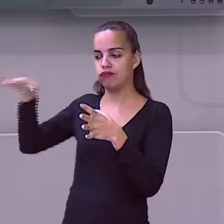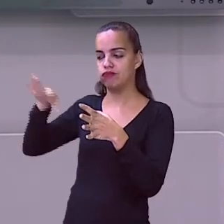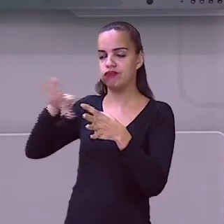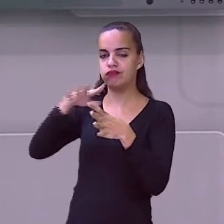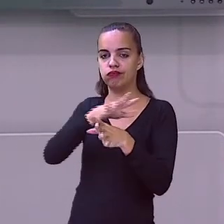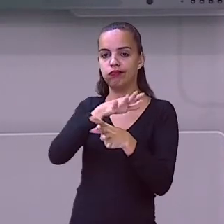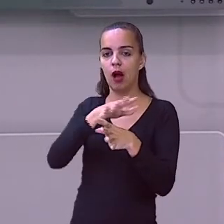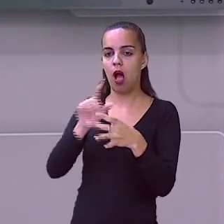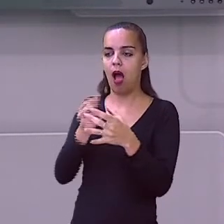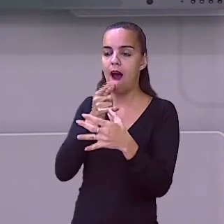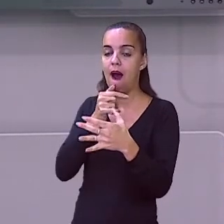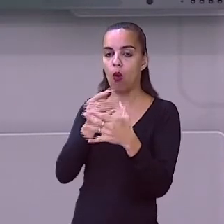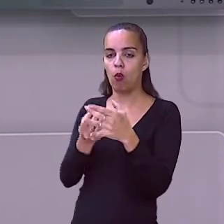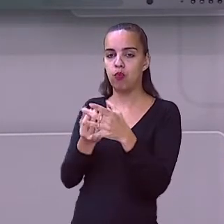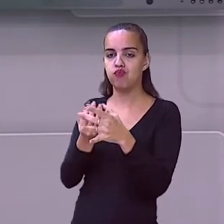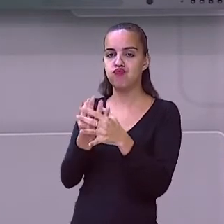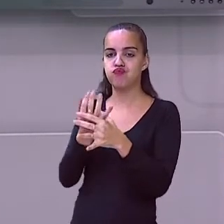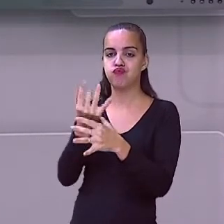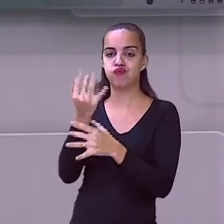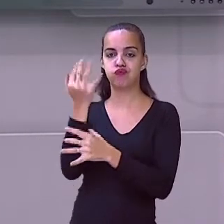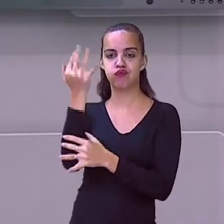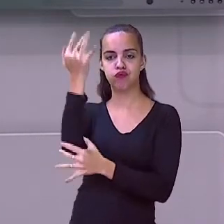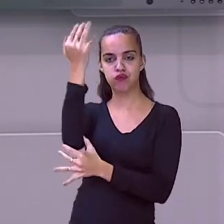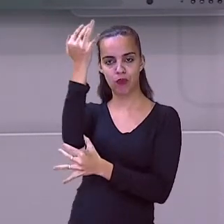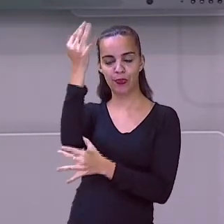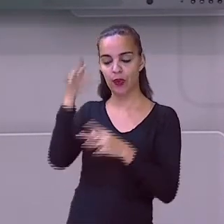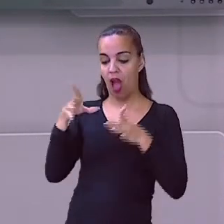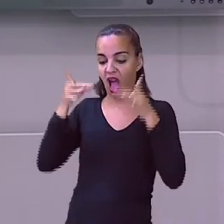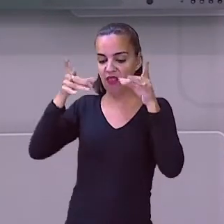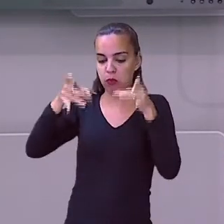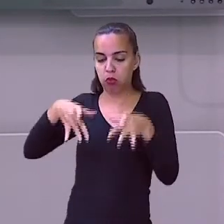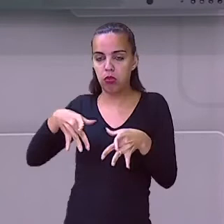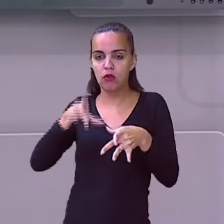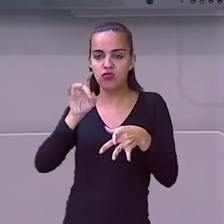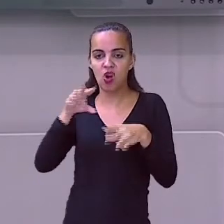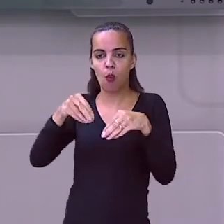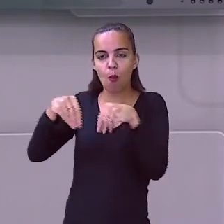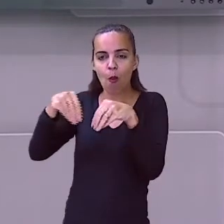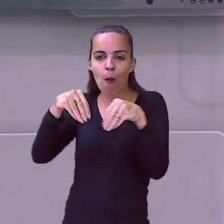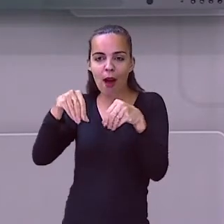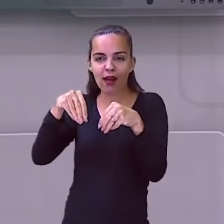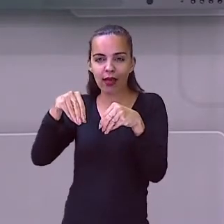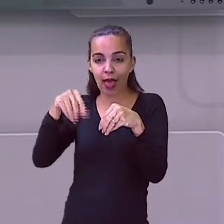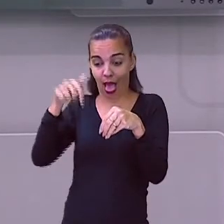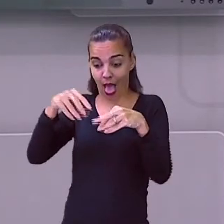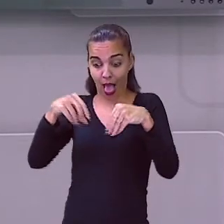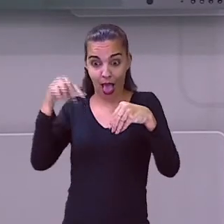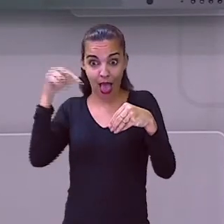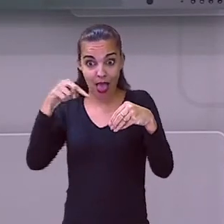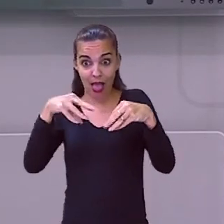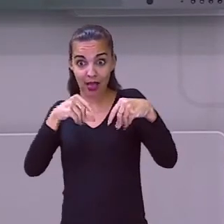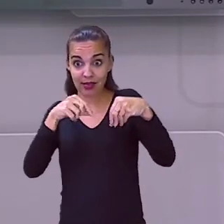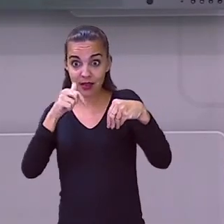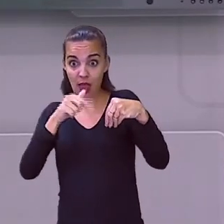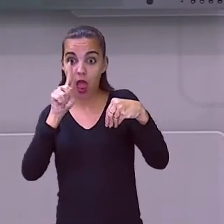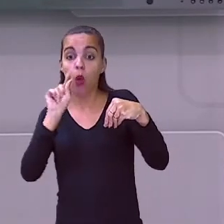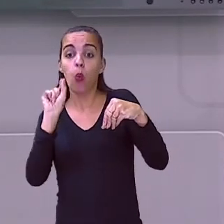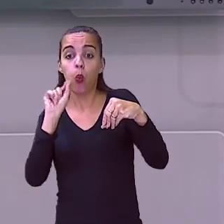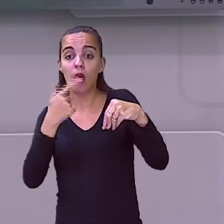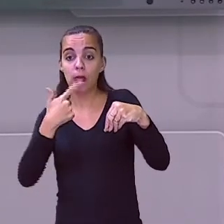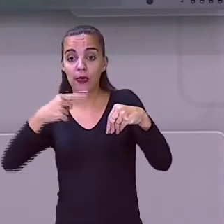é um componente que será perdido na mistura. Neste caso, nos interessa